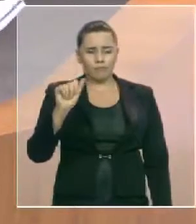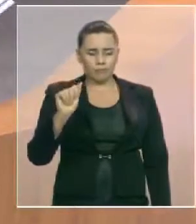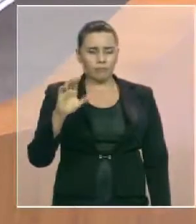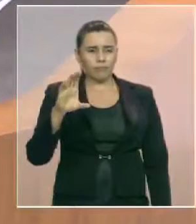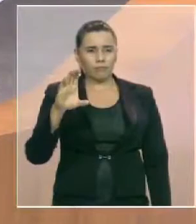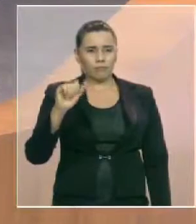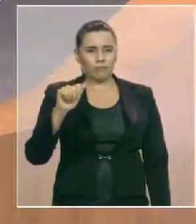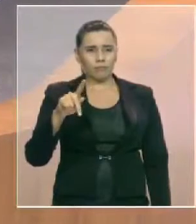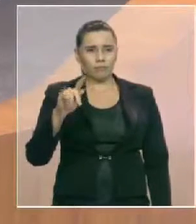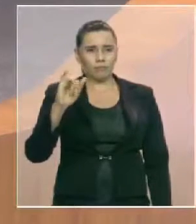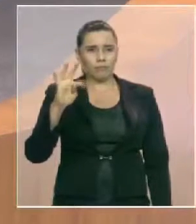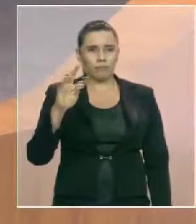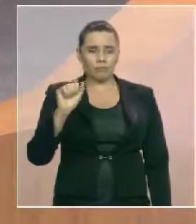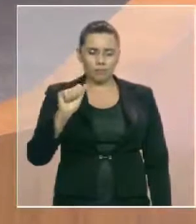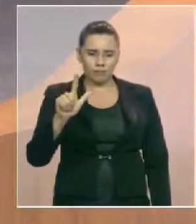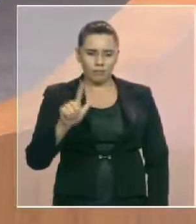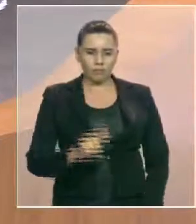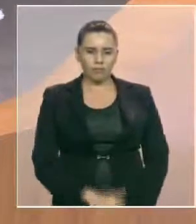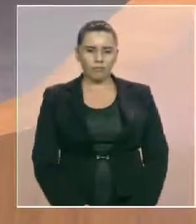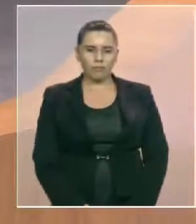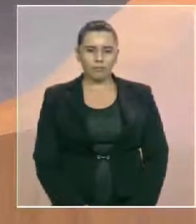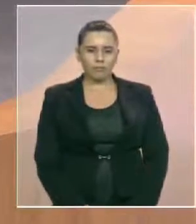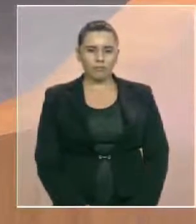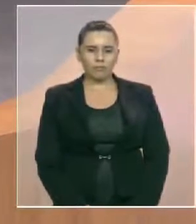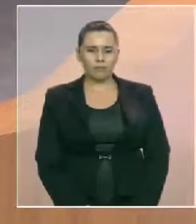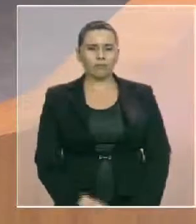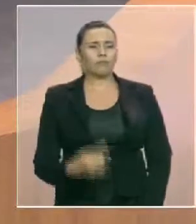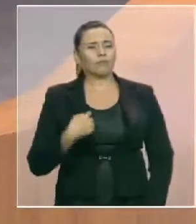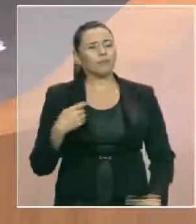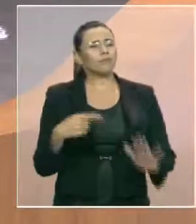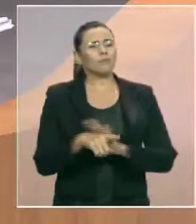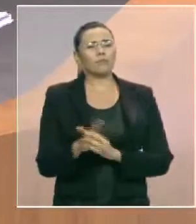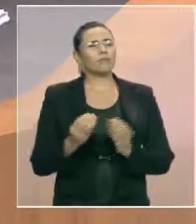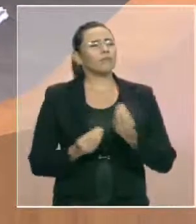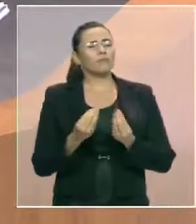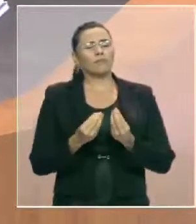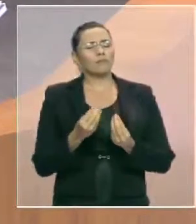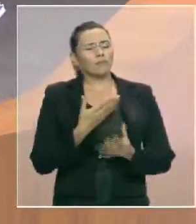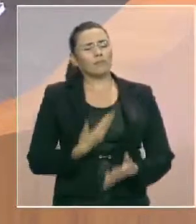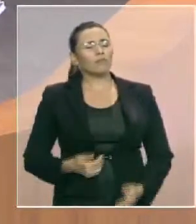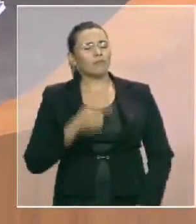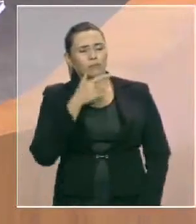Algum parlamentar aqui presente sabe me informar isso? Porque eu não sei.